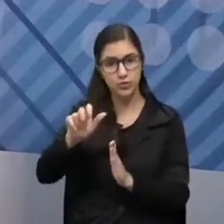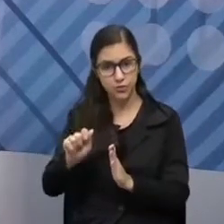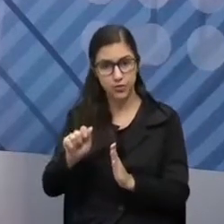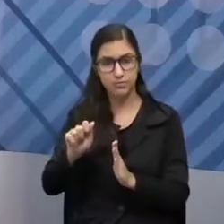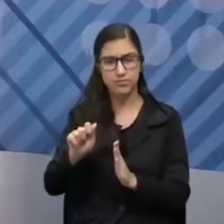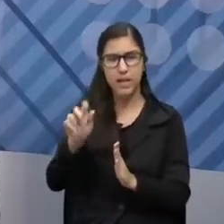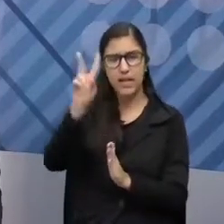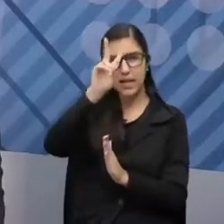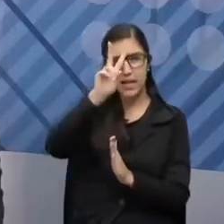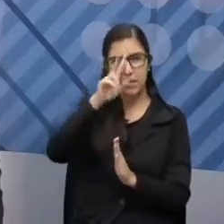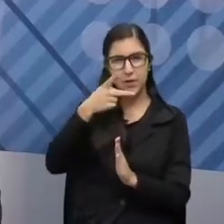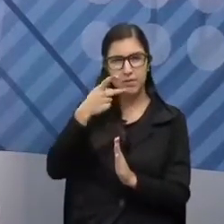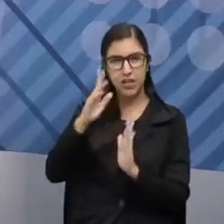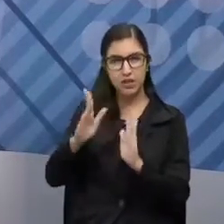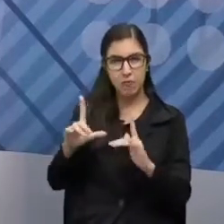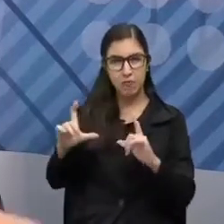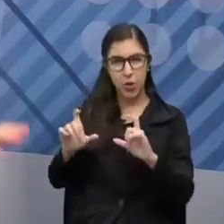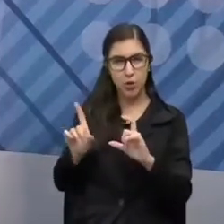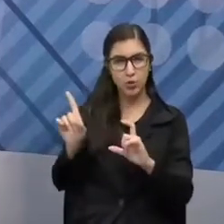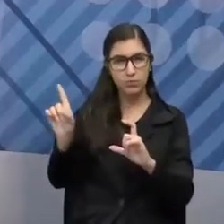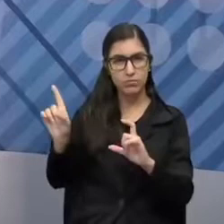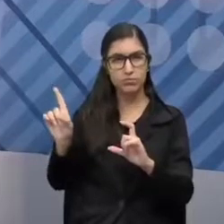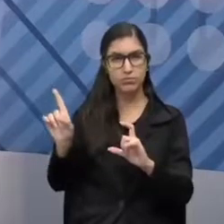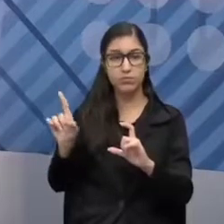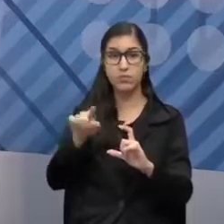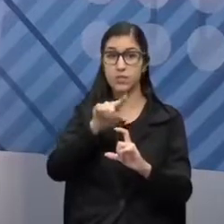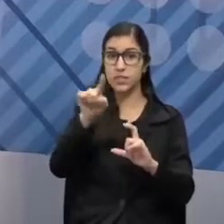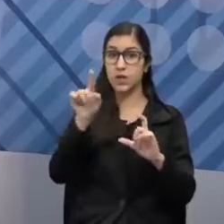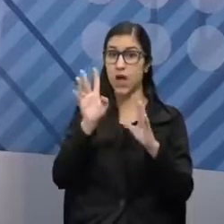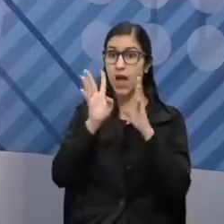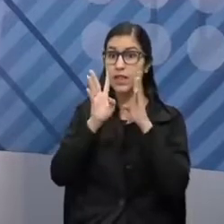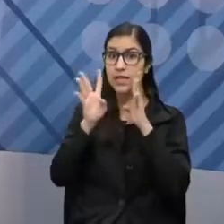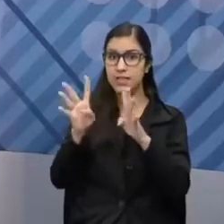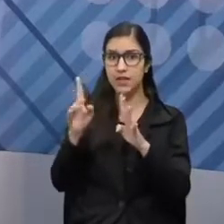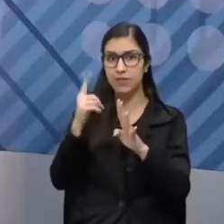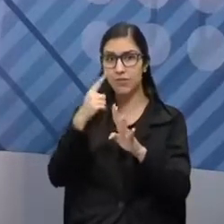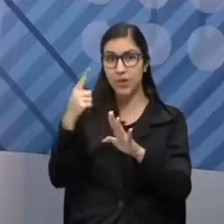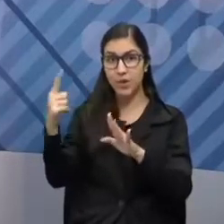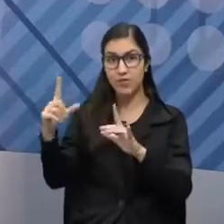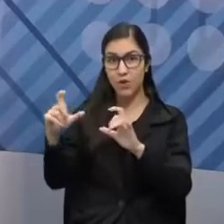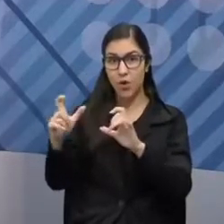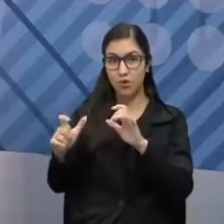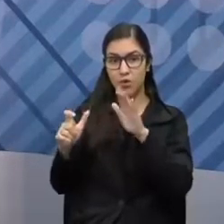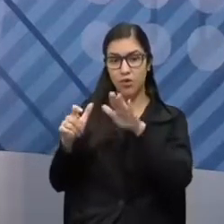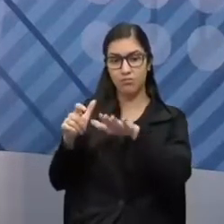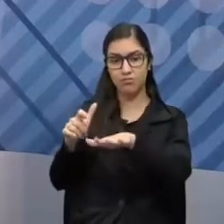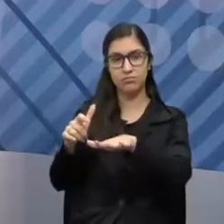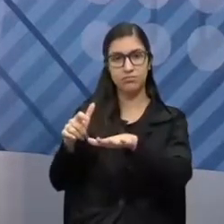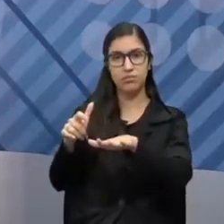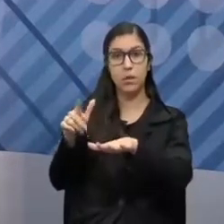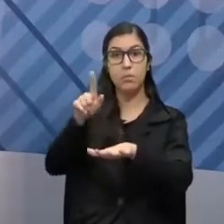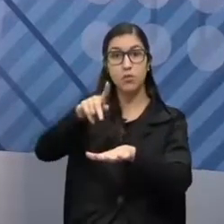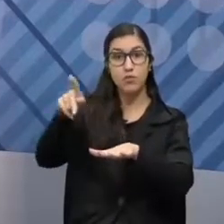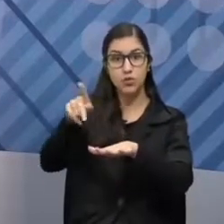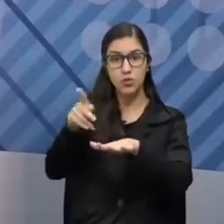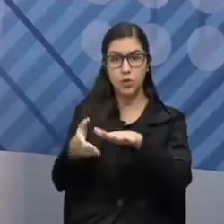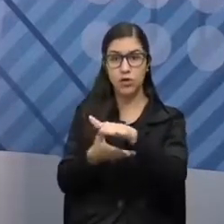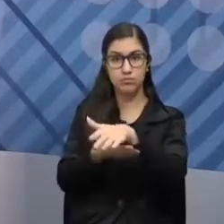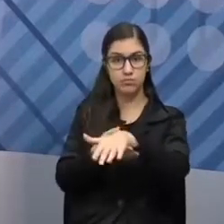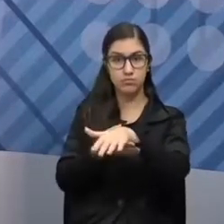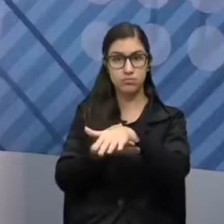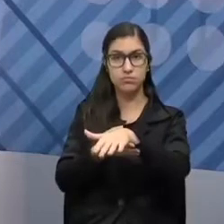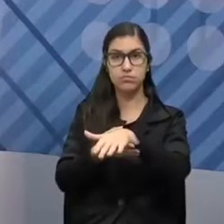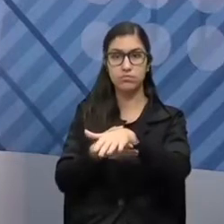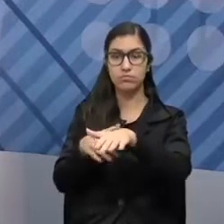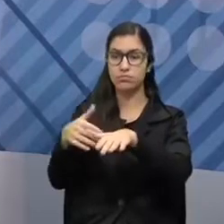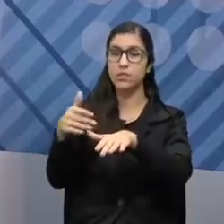coativa, lembram que eu mencionei a foto para vocês? Falei, prestem atenção na foto, que é a foto da mediadora, da professora embaixo e